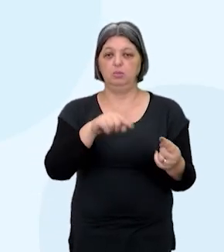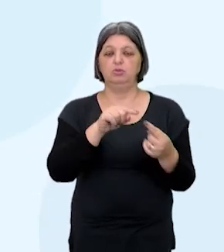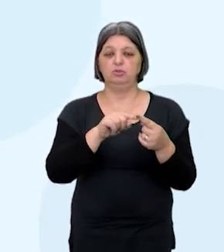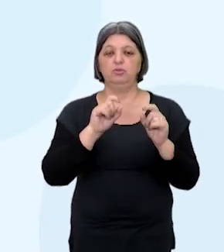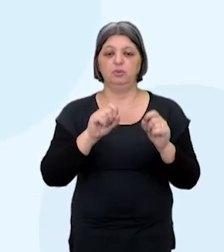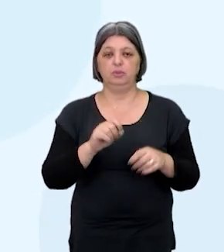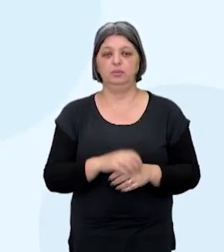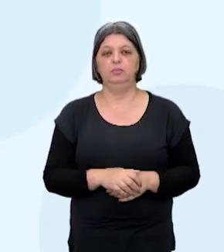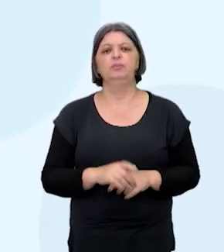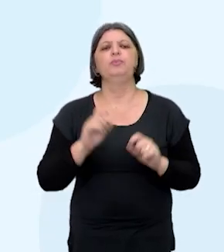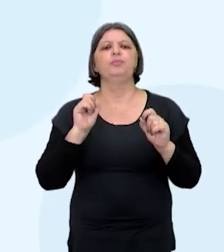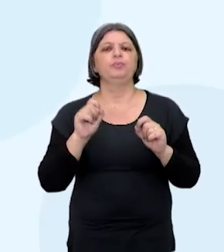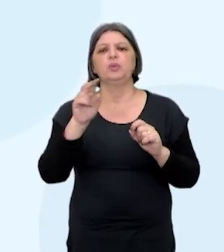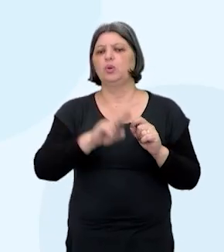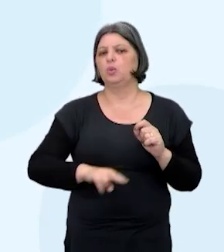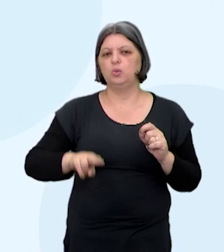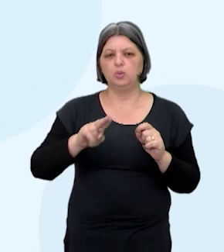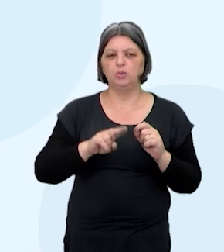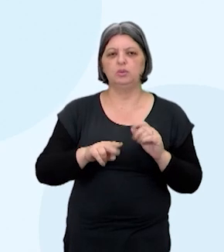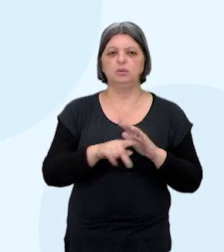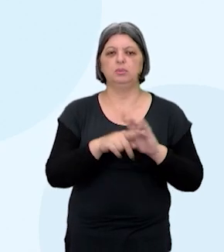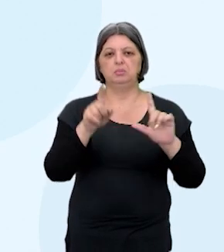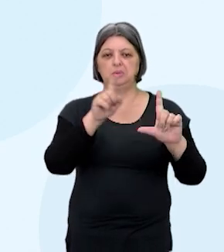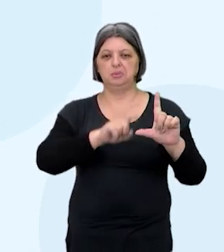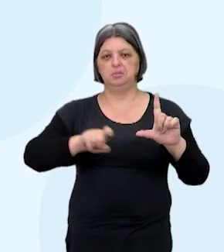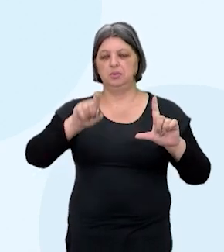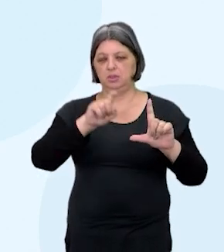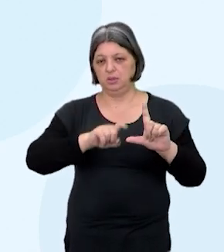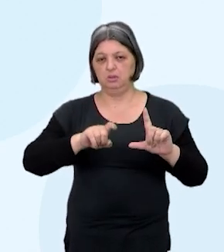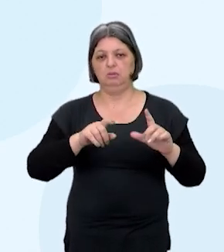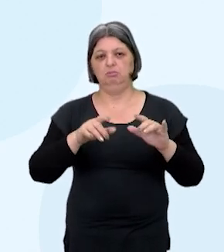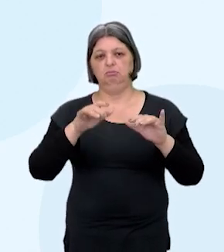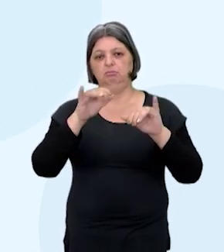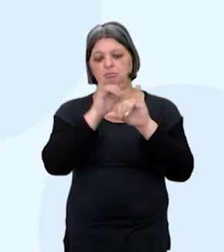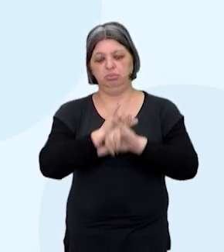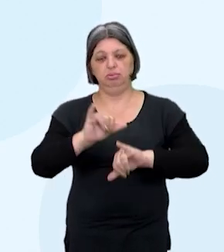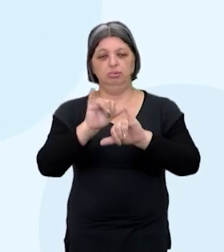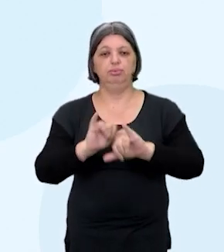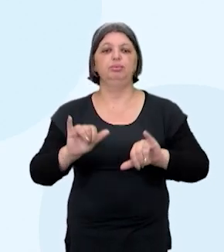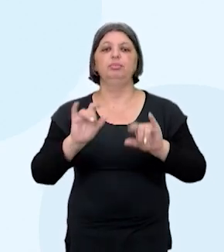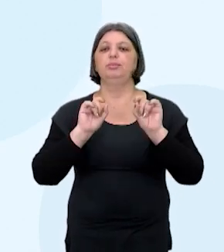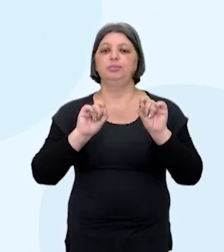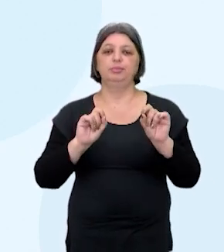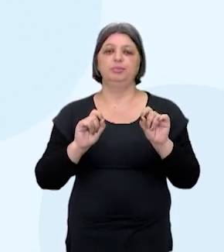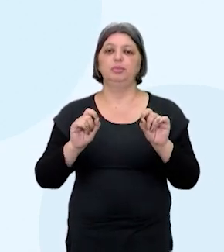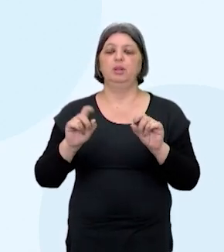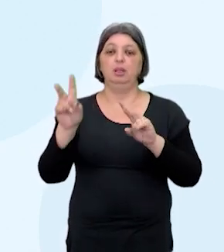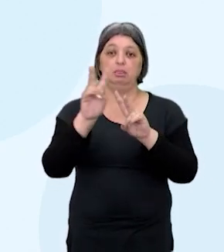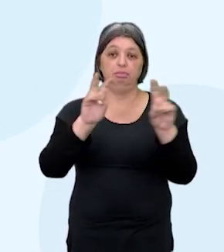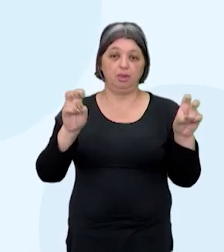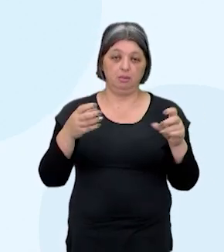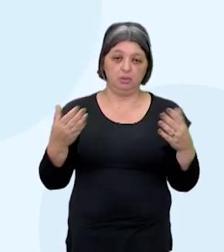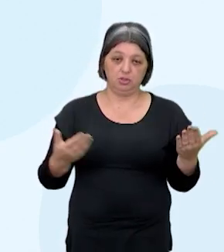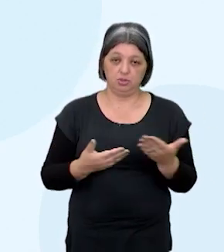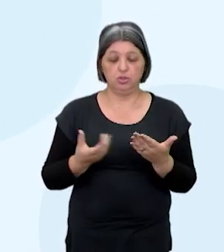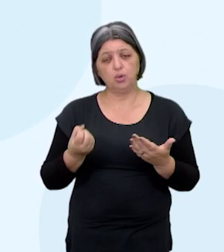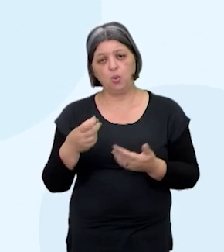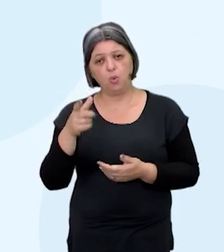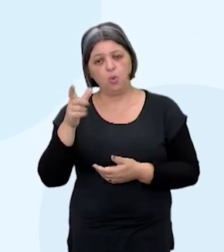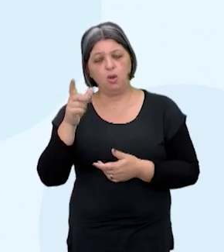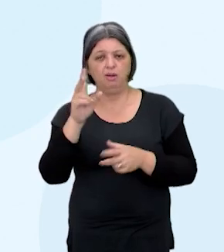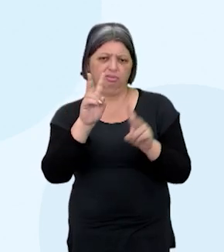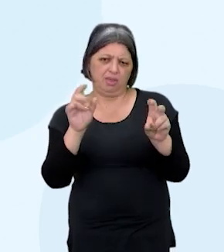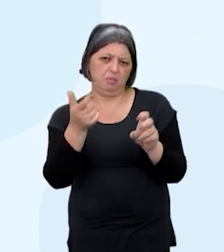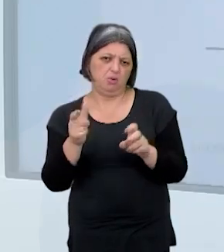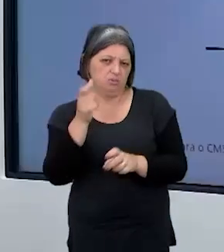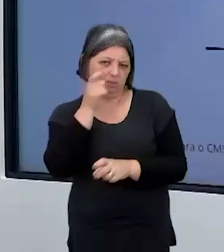Quais veículos midiáticos você utiliza para se inteirar sobre assuntos da atualidade ou outros temas de seu interesse? Então,